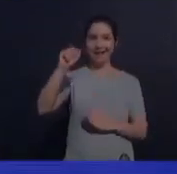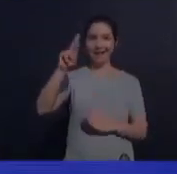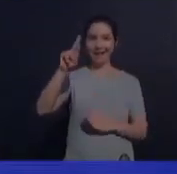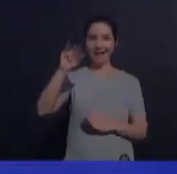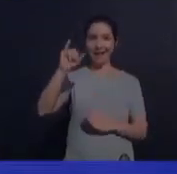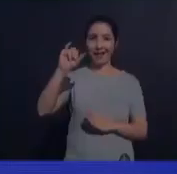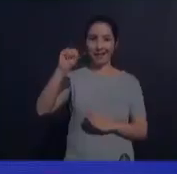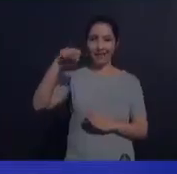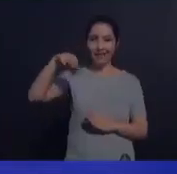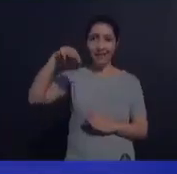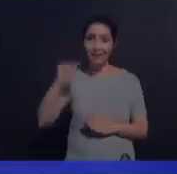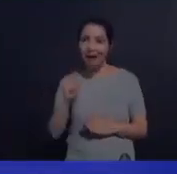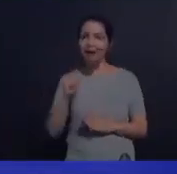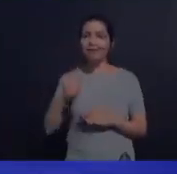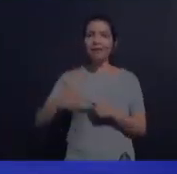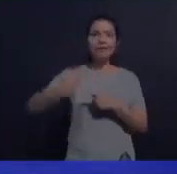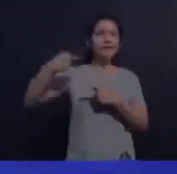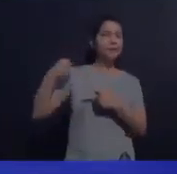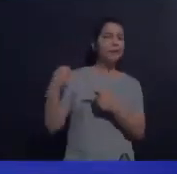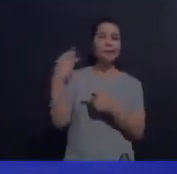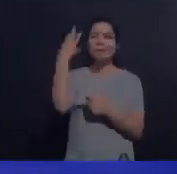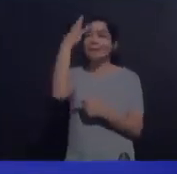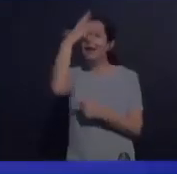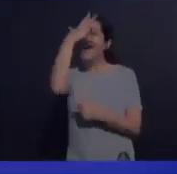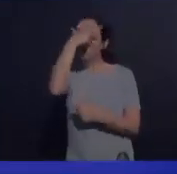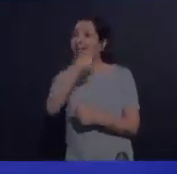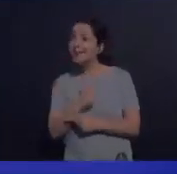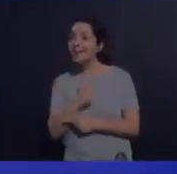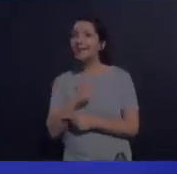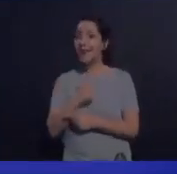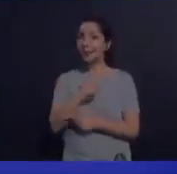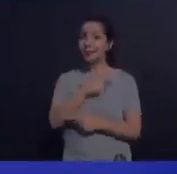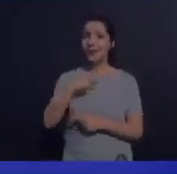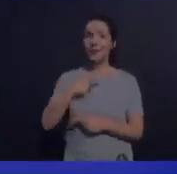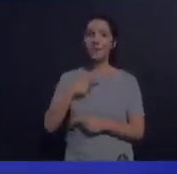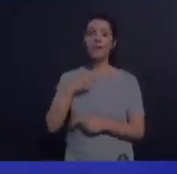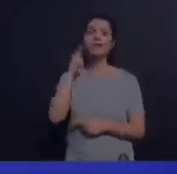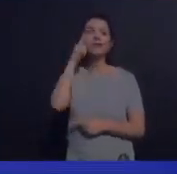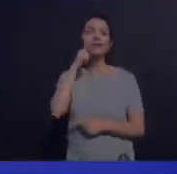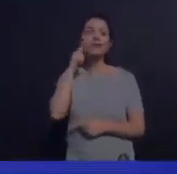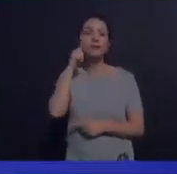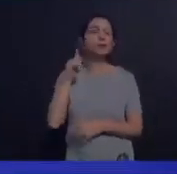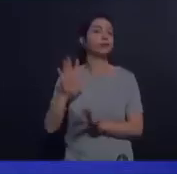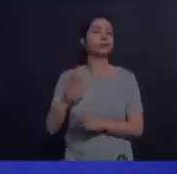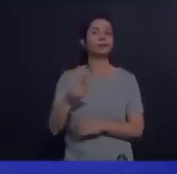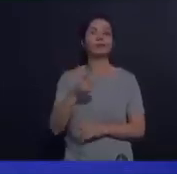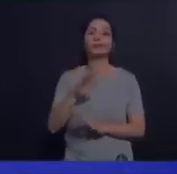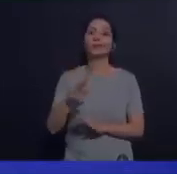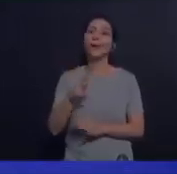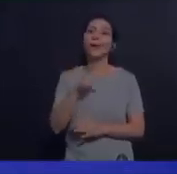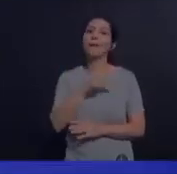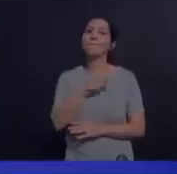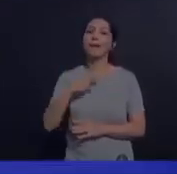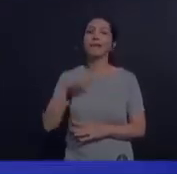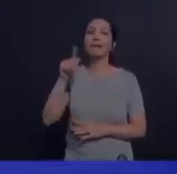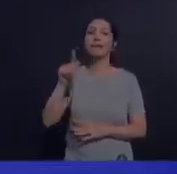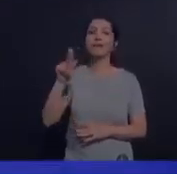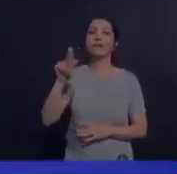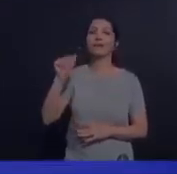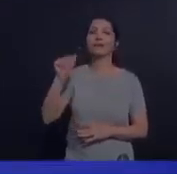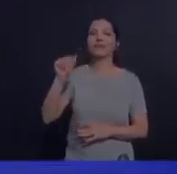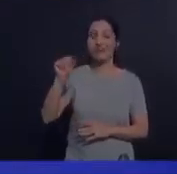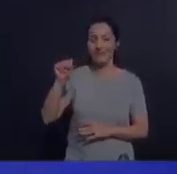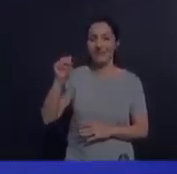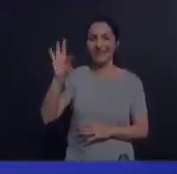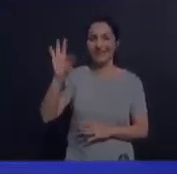uma semana maravilhosa um cão querido pastor gustavo poubel gente que passou maravilhoso